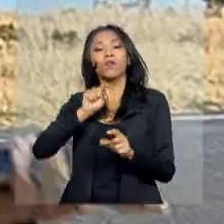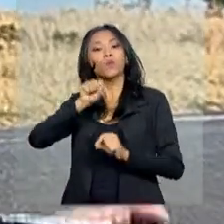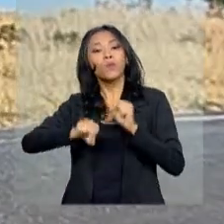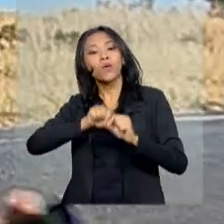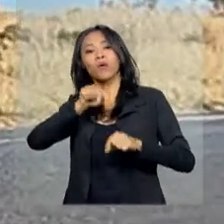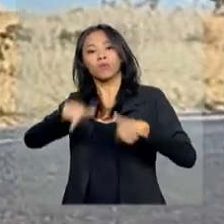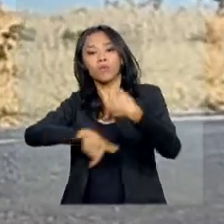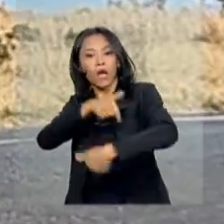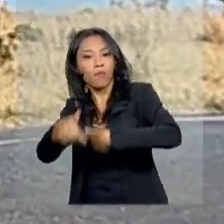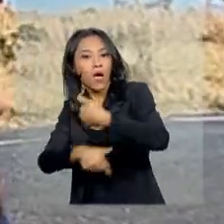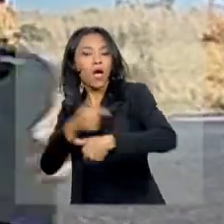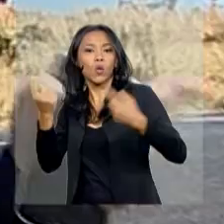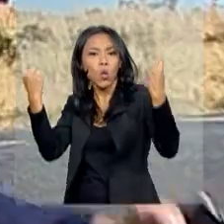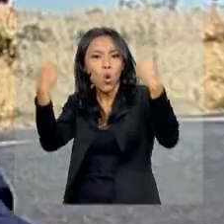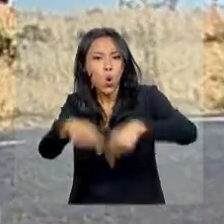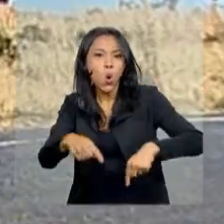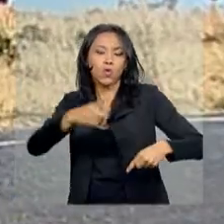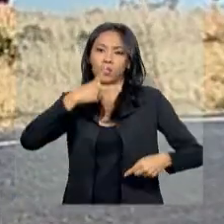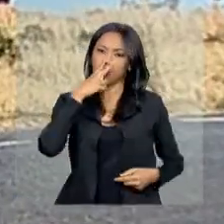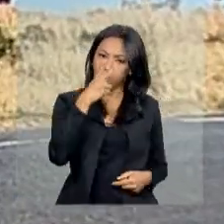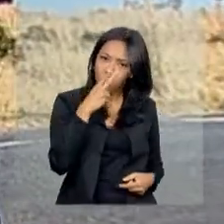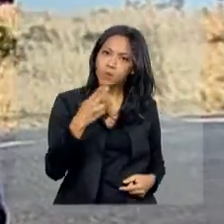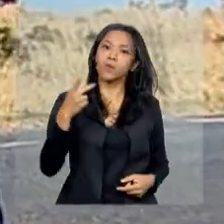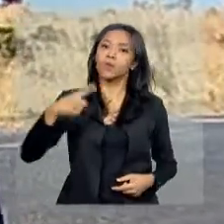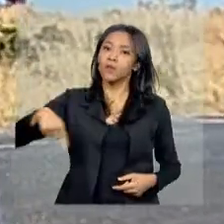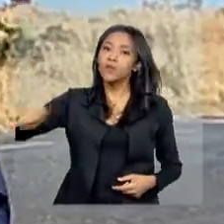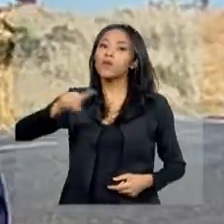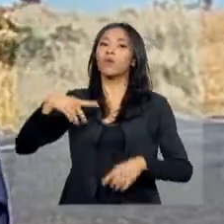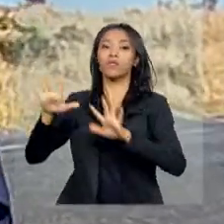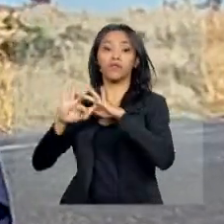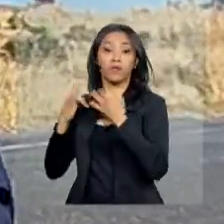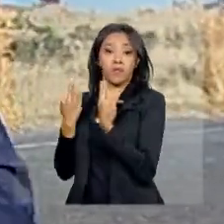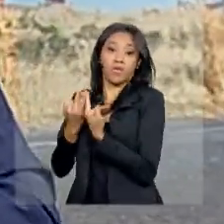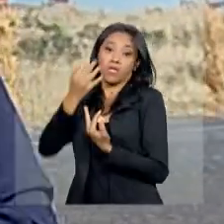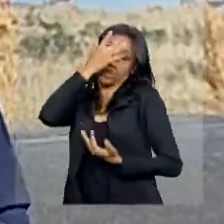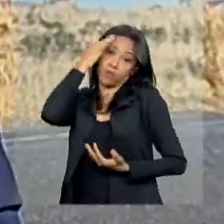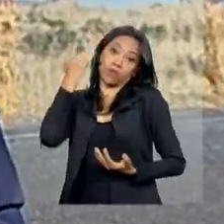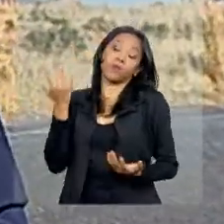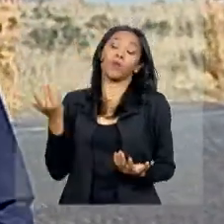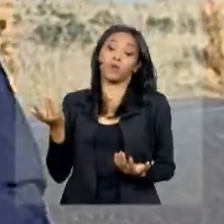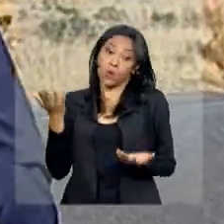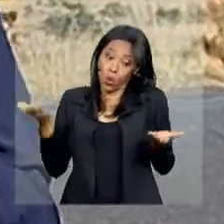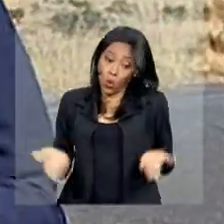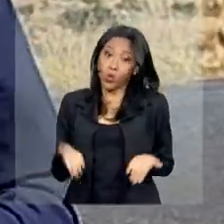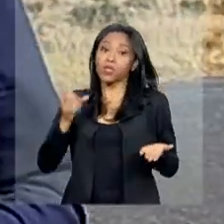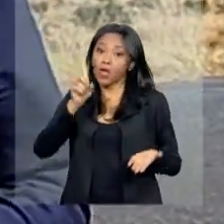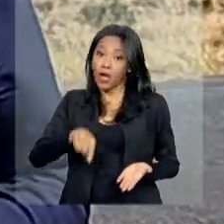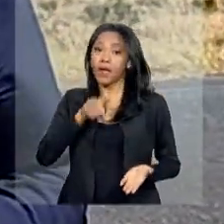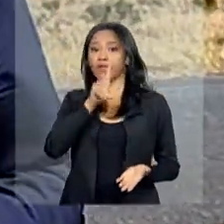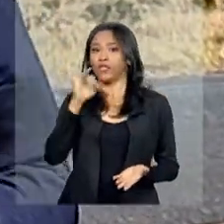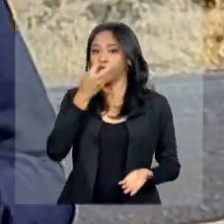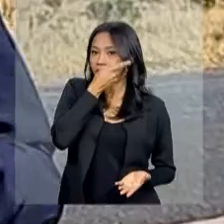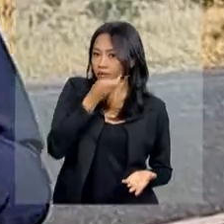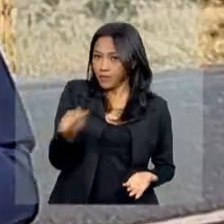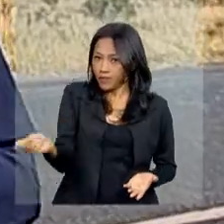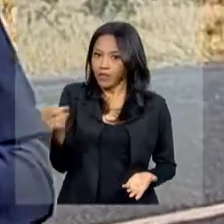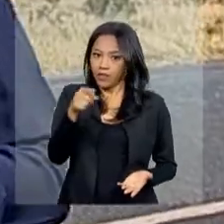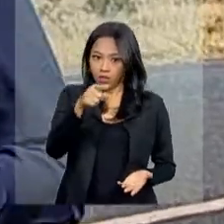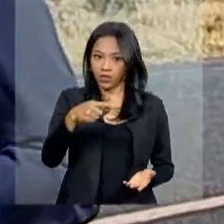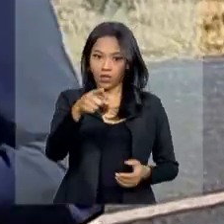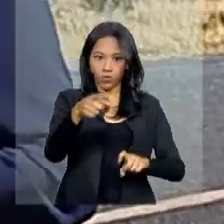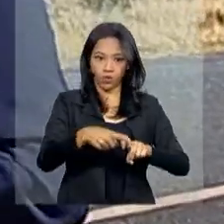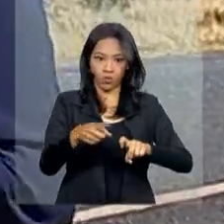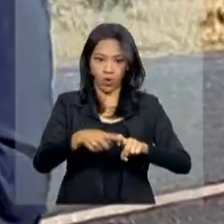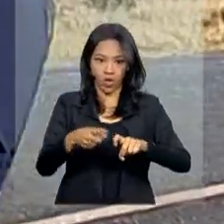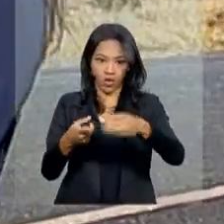de combate ao tabagismo junto aos parentes dos presos porque hoje é dia de visita e nós estamos aqui com doutor celso